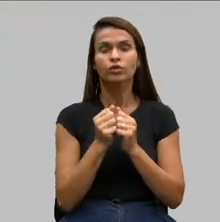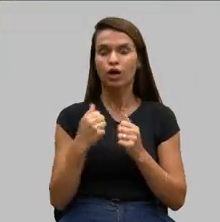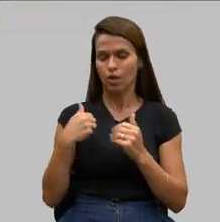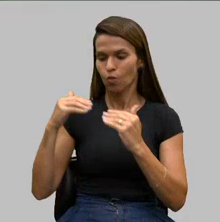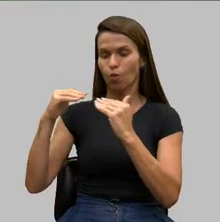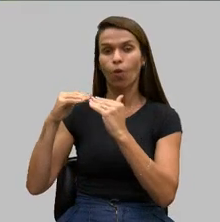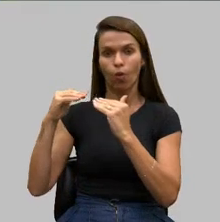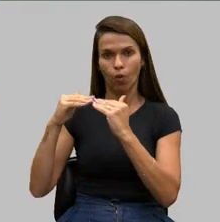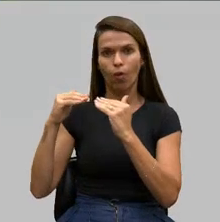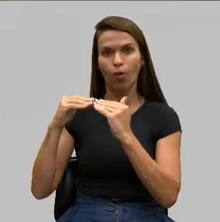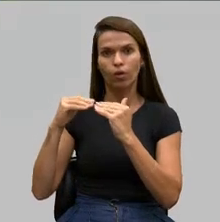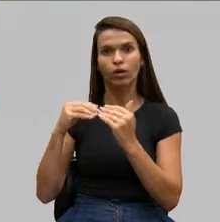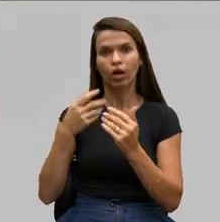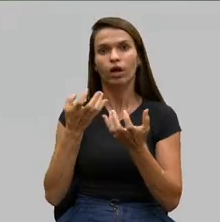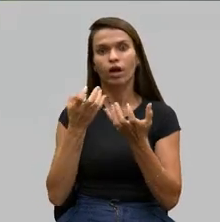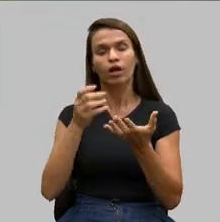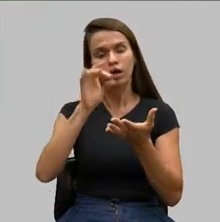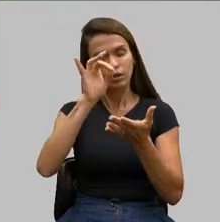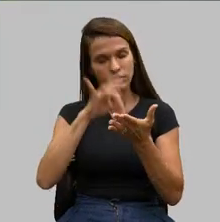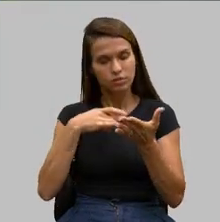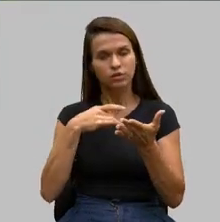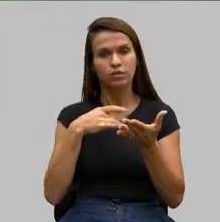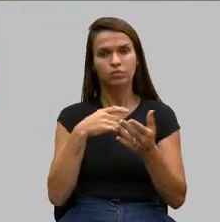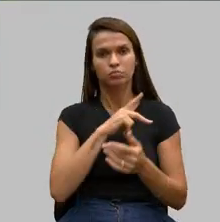requerimento também quero assinar